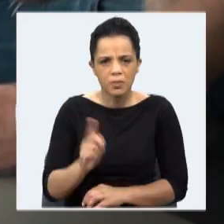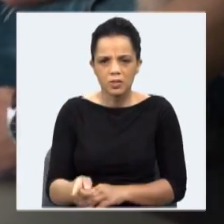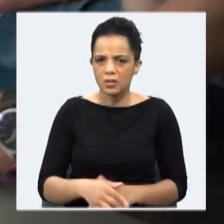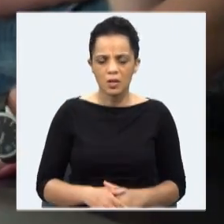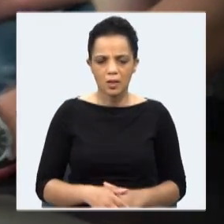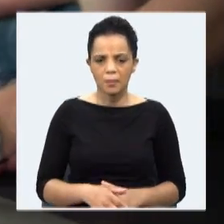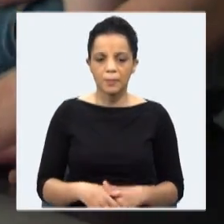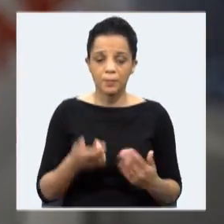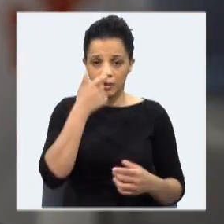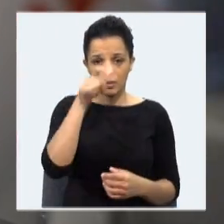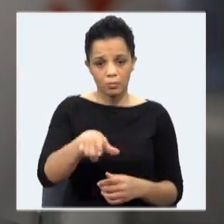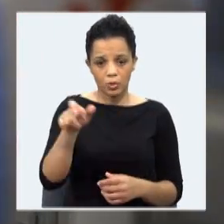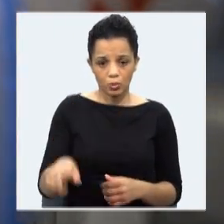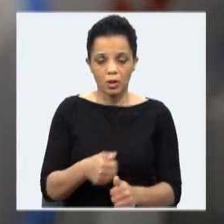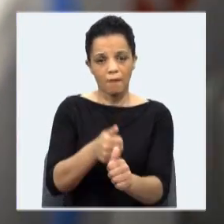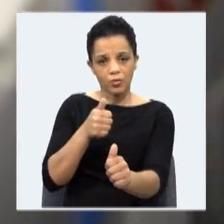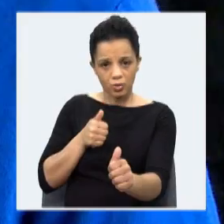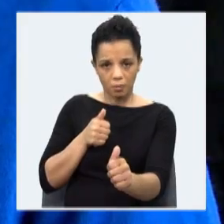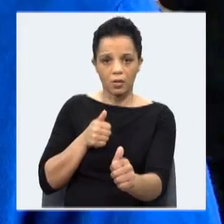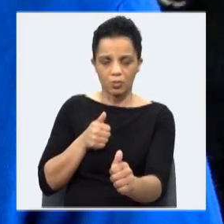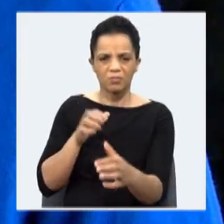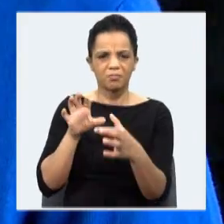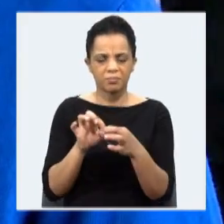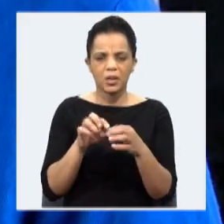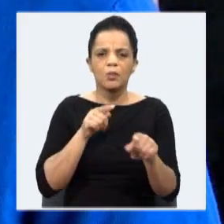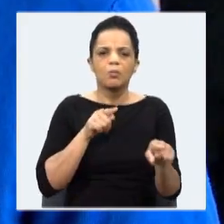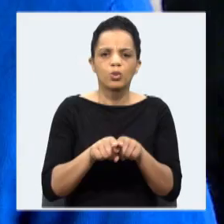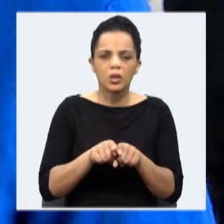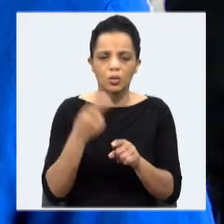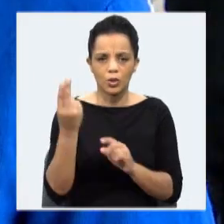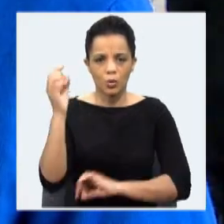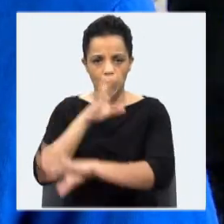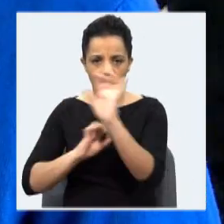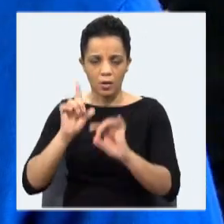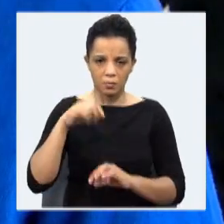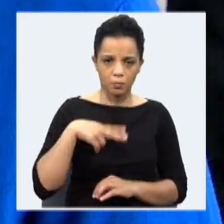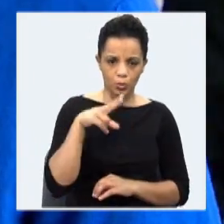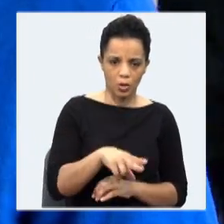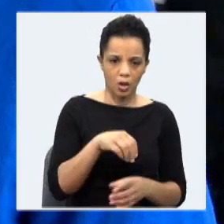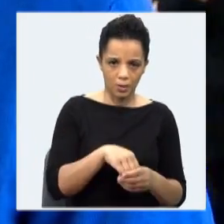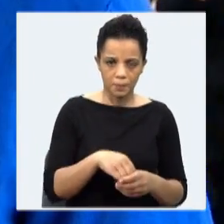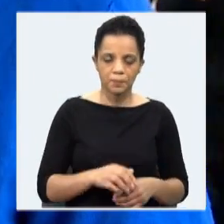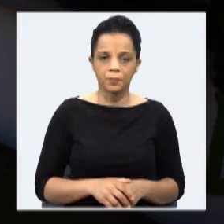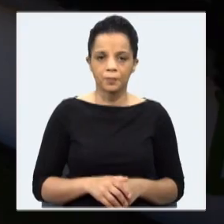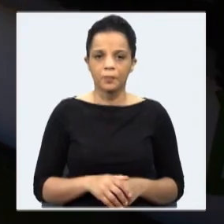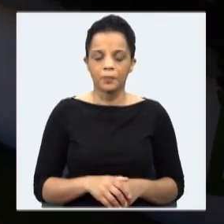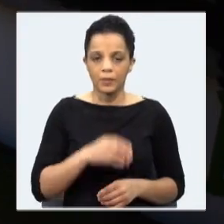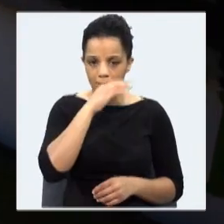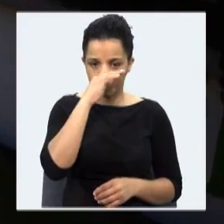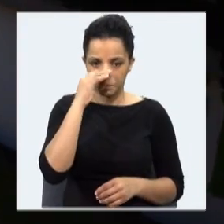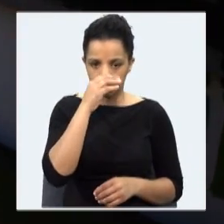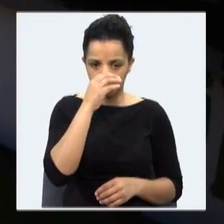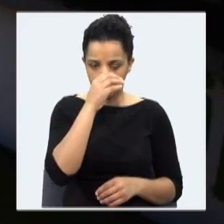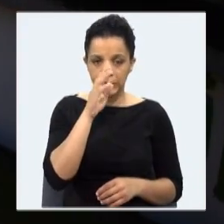na União Europeia. Há um afastamento das pessoas para todo o processo político, não só na União Europeia, mas também cá em Portugal.